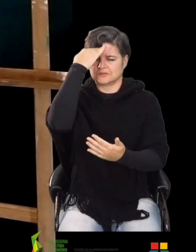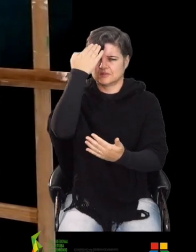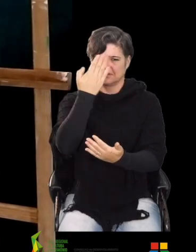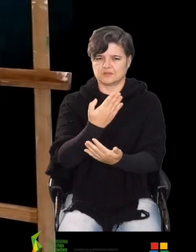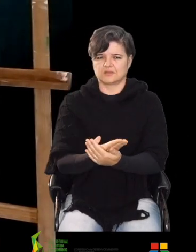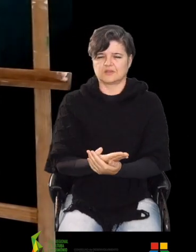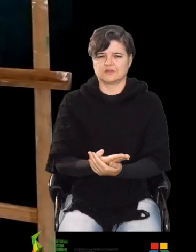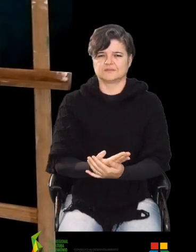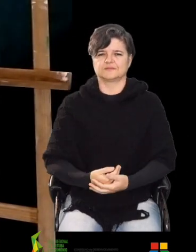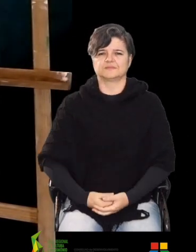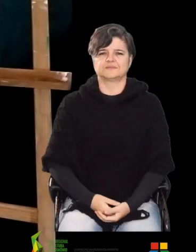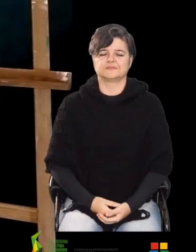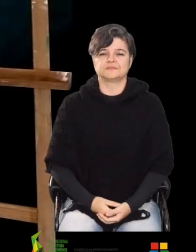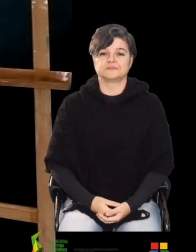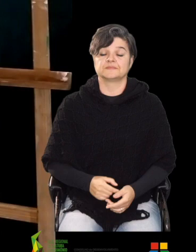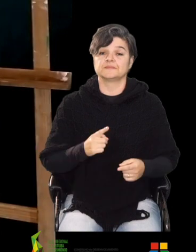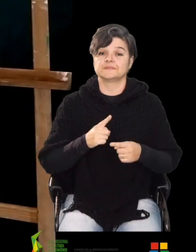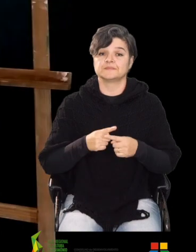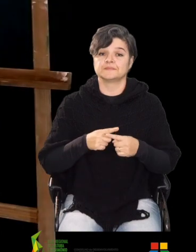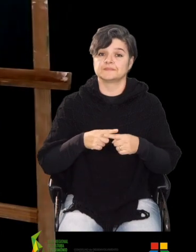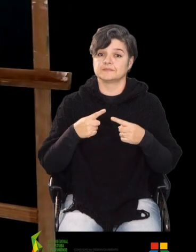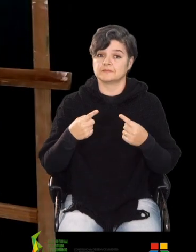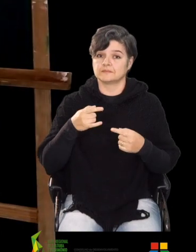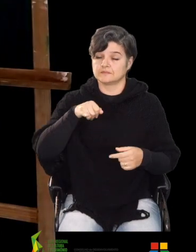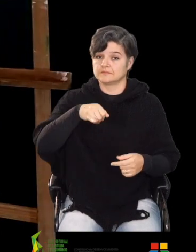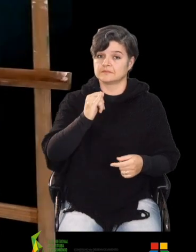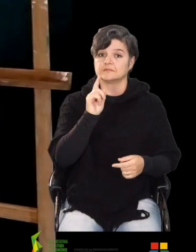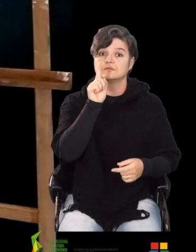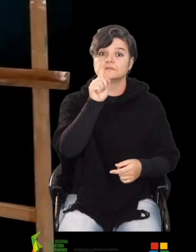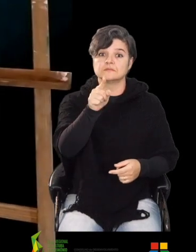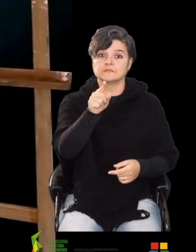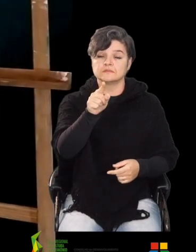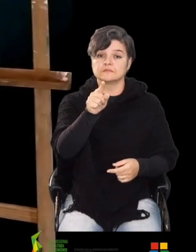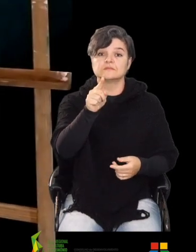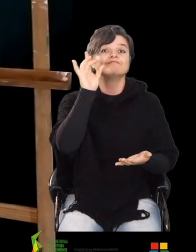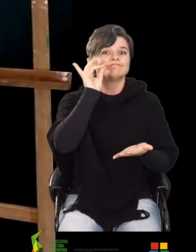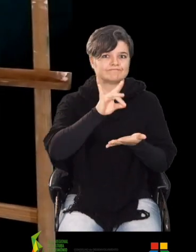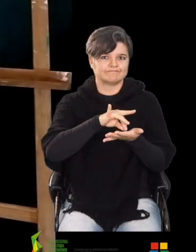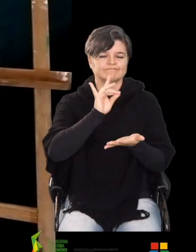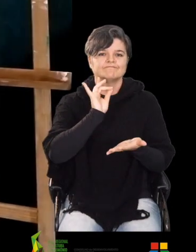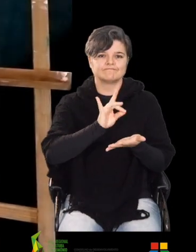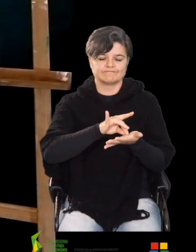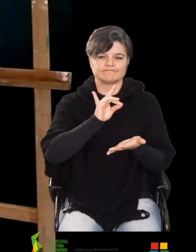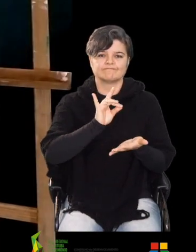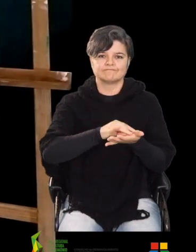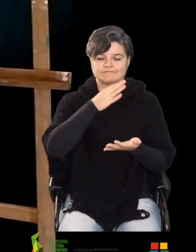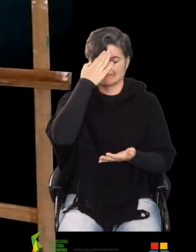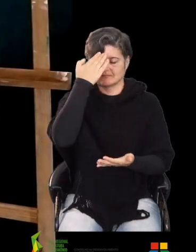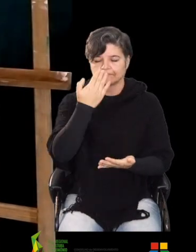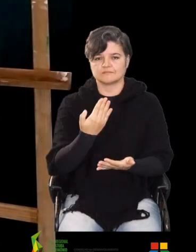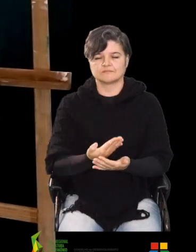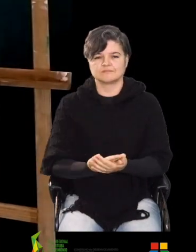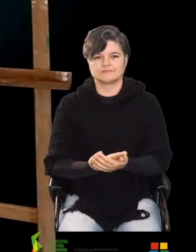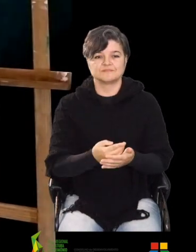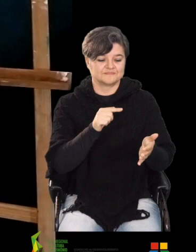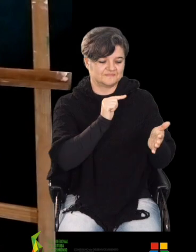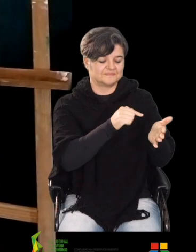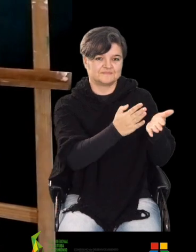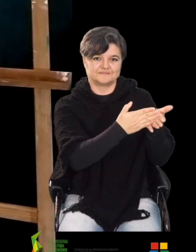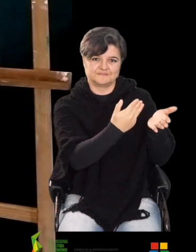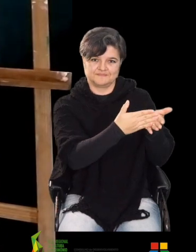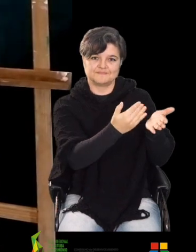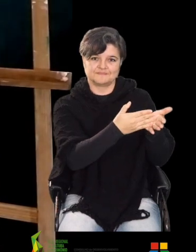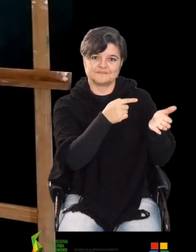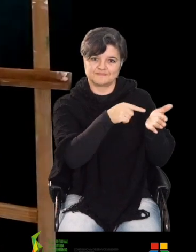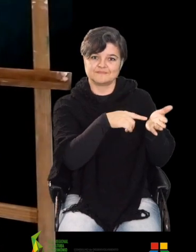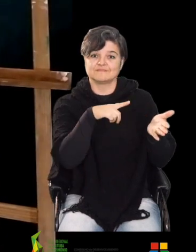porque se você dizer tarde acreditar aqui dentro do livro